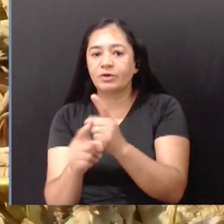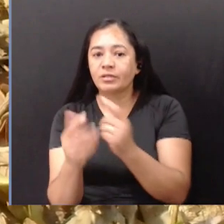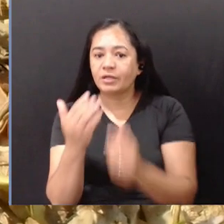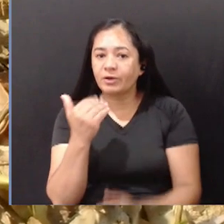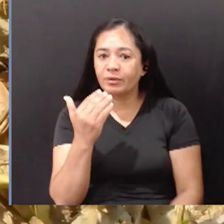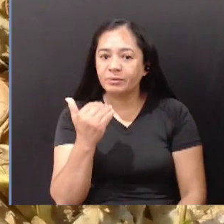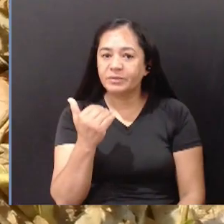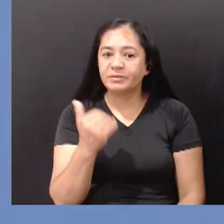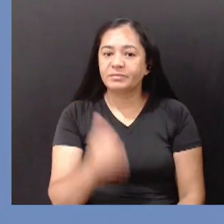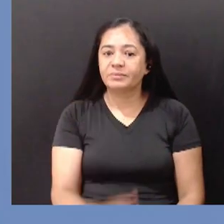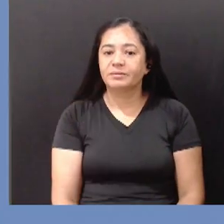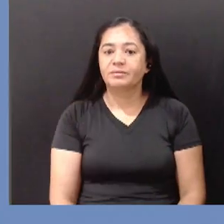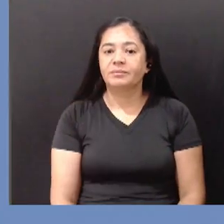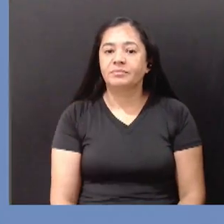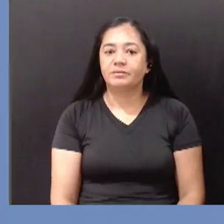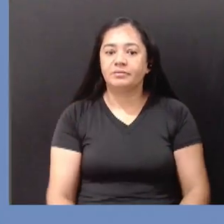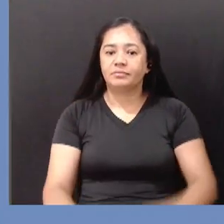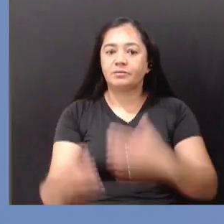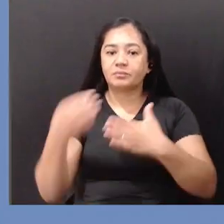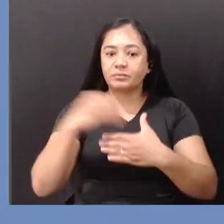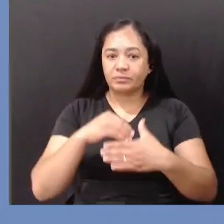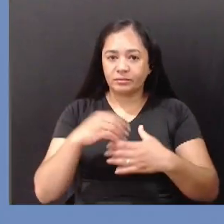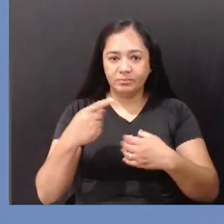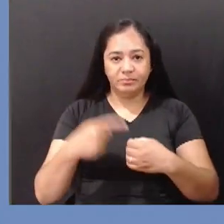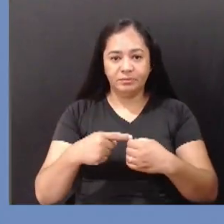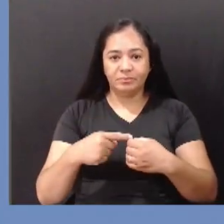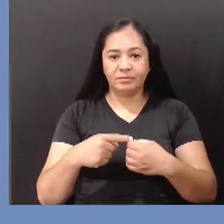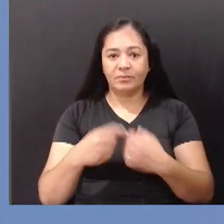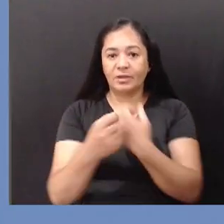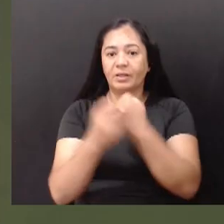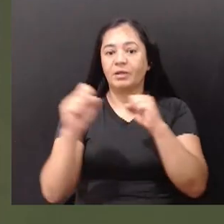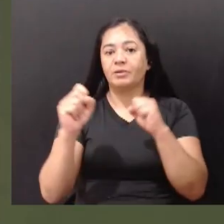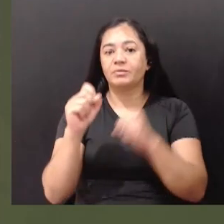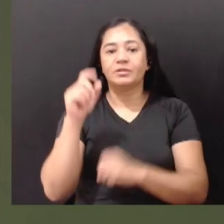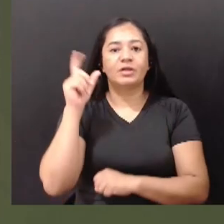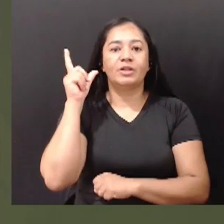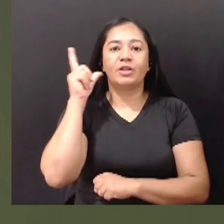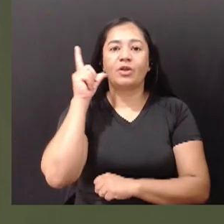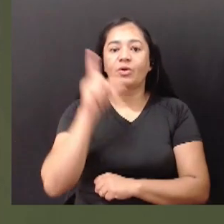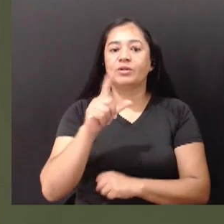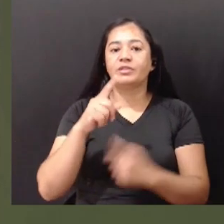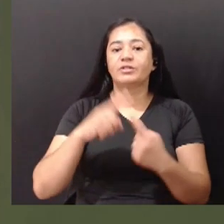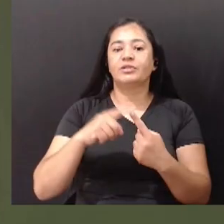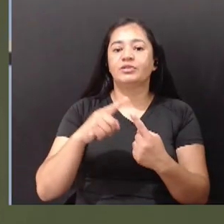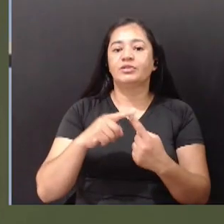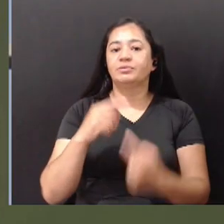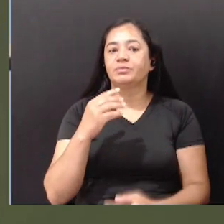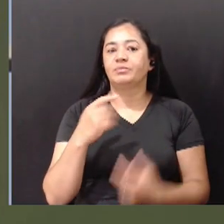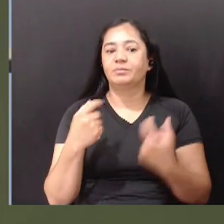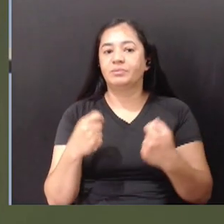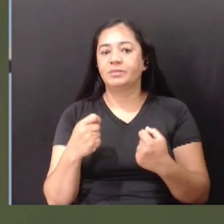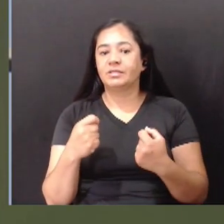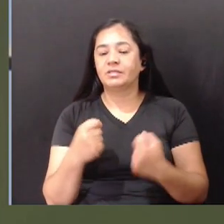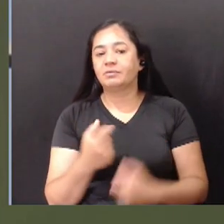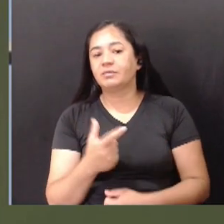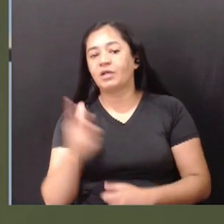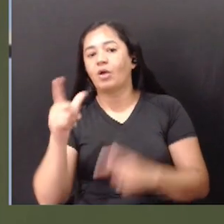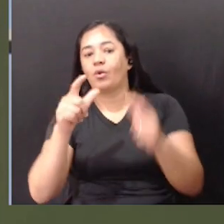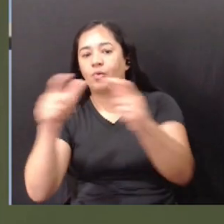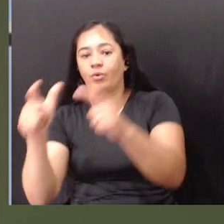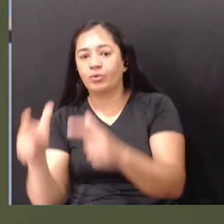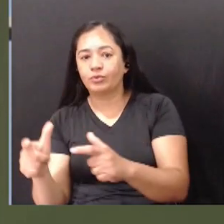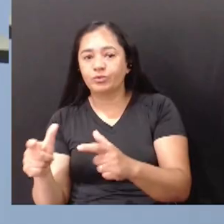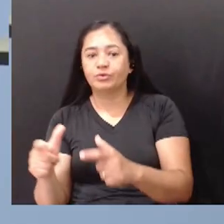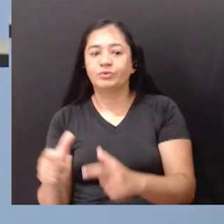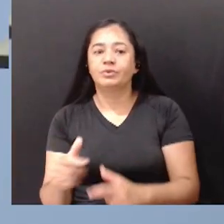esse alimento, né? Então, dentro da cidade é basicamente impossível que ele consiga esse tipo de alimento. Ele teria que partir